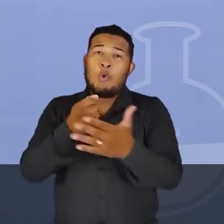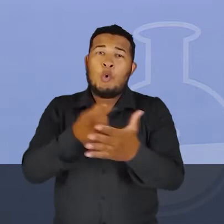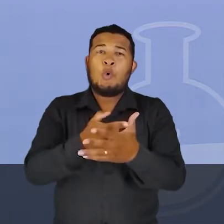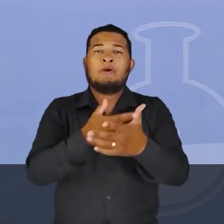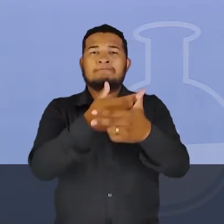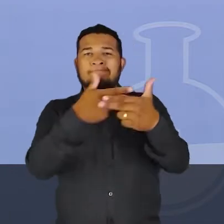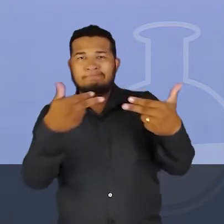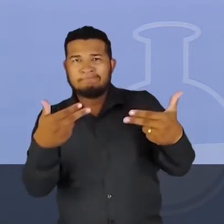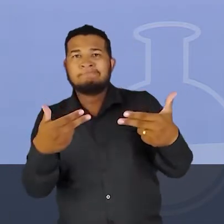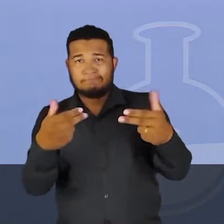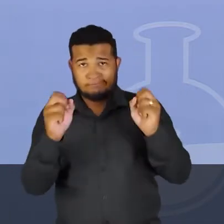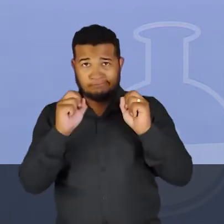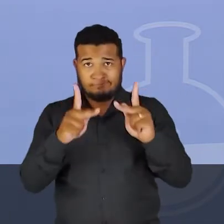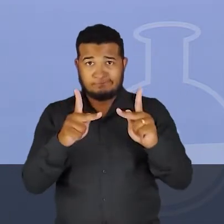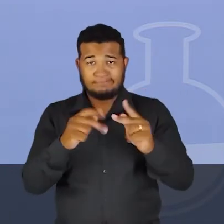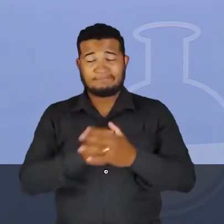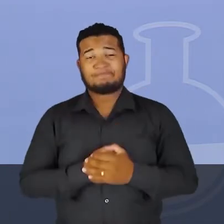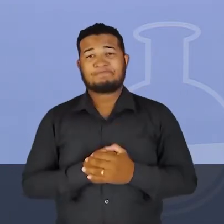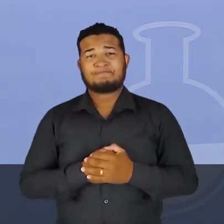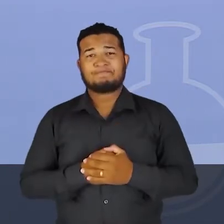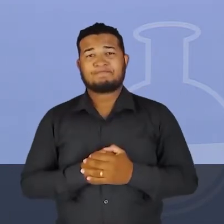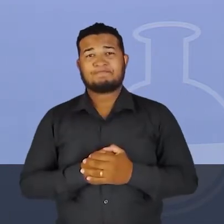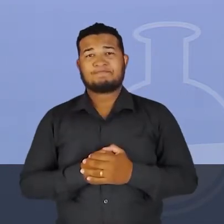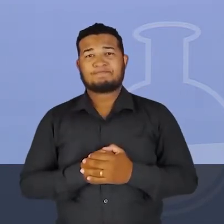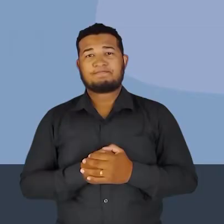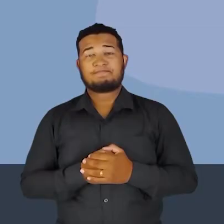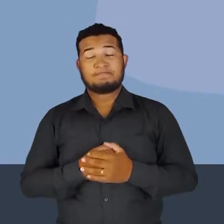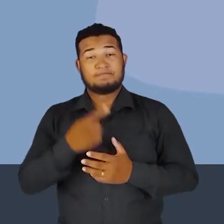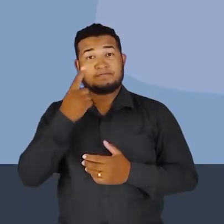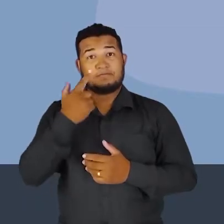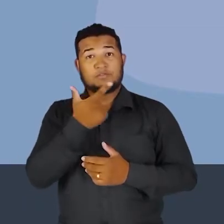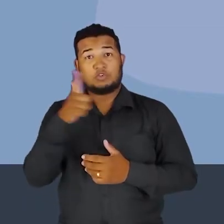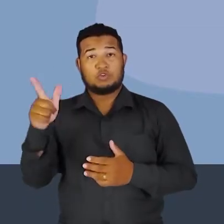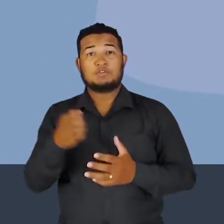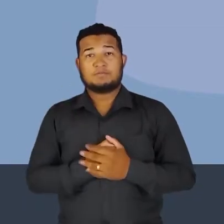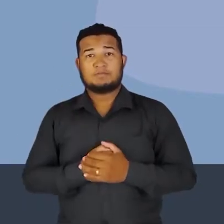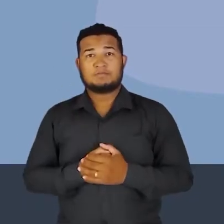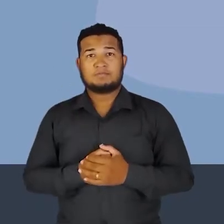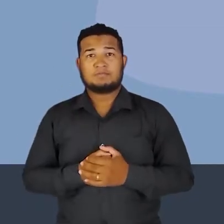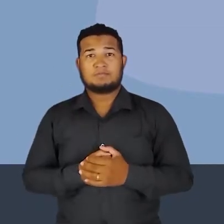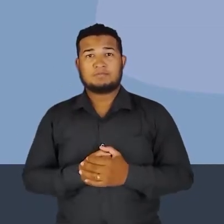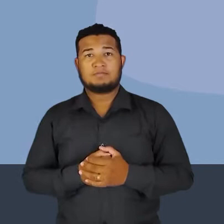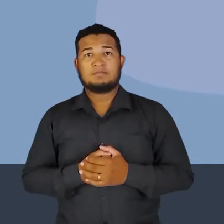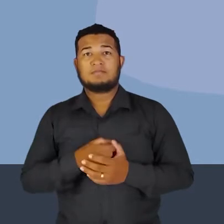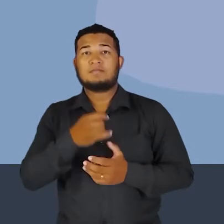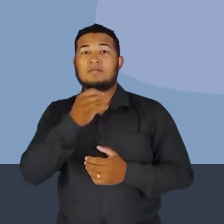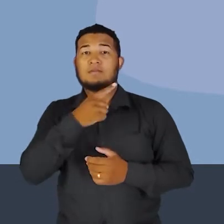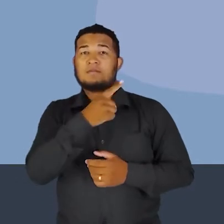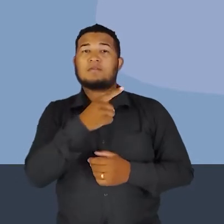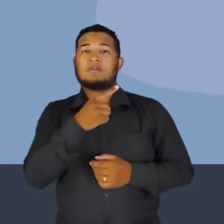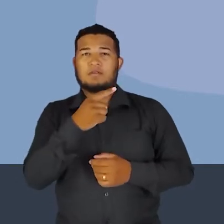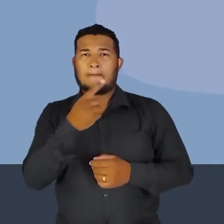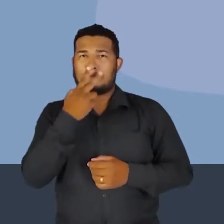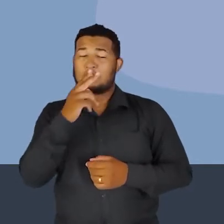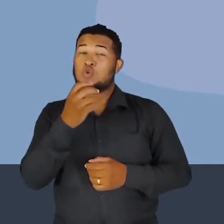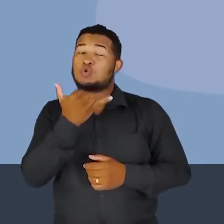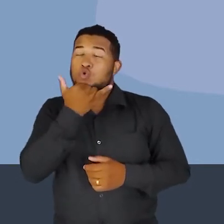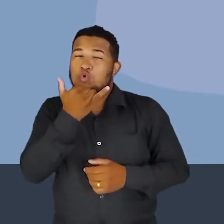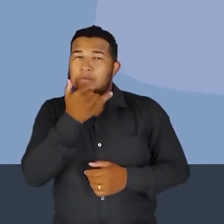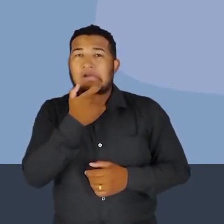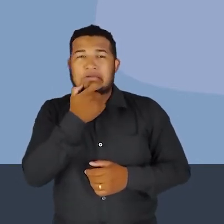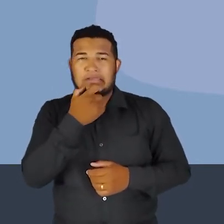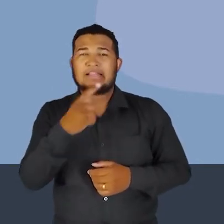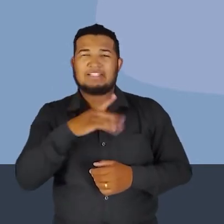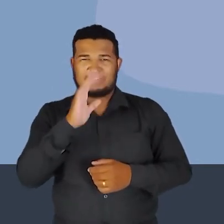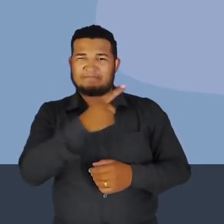de recursos financeiros, ok? Vamos para um próximo. Tilly e Tarrow, desculpe o meu inglês, hein?